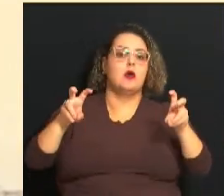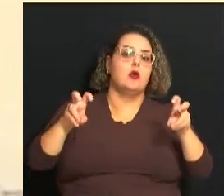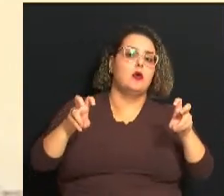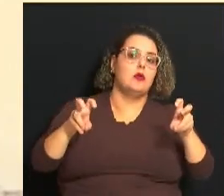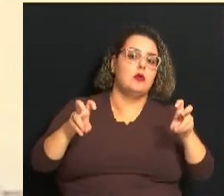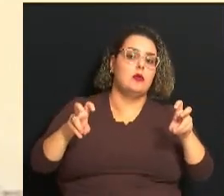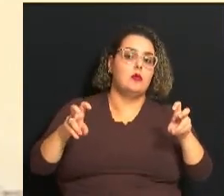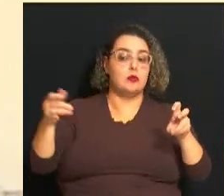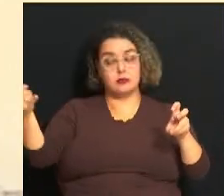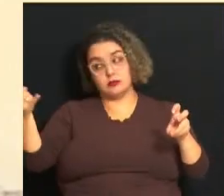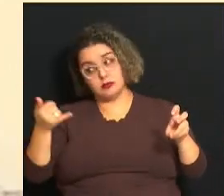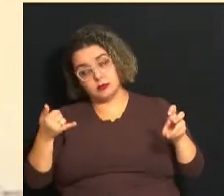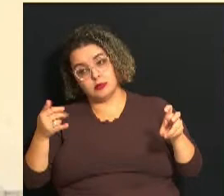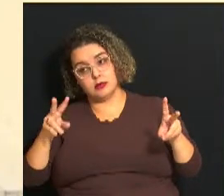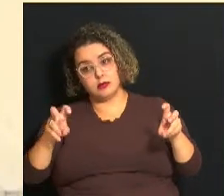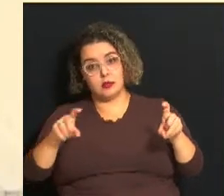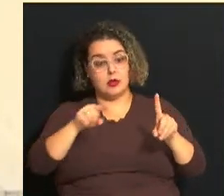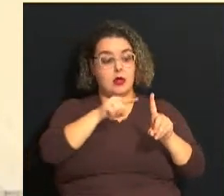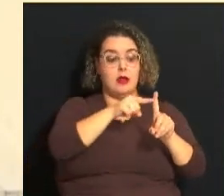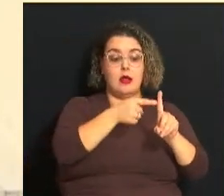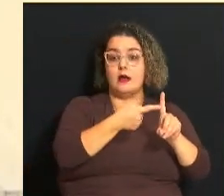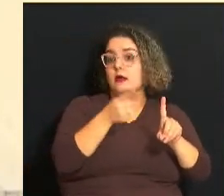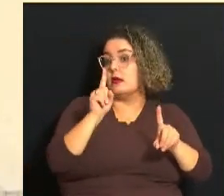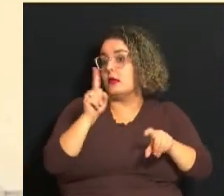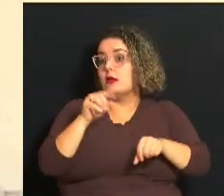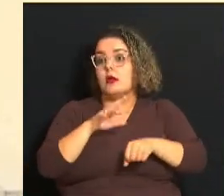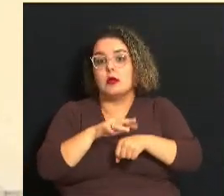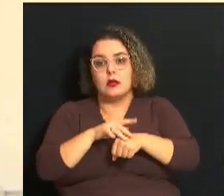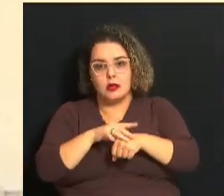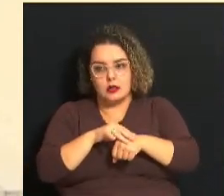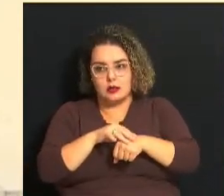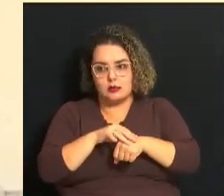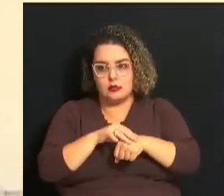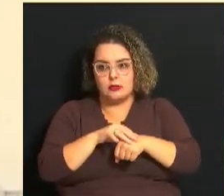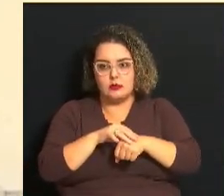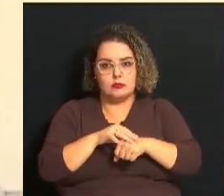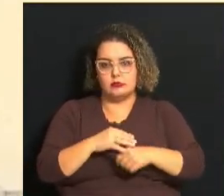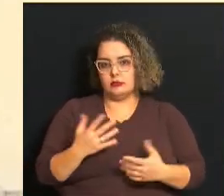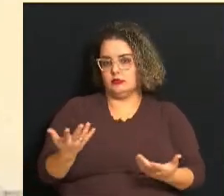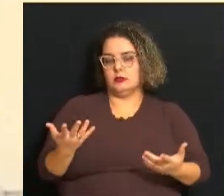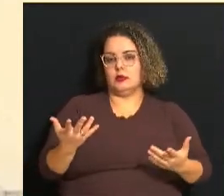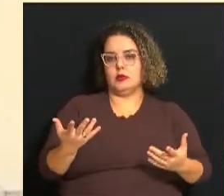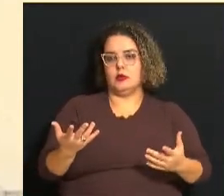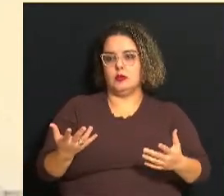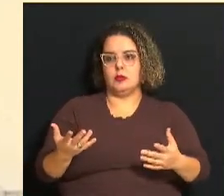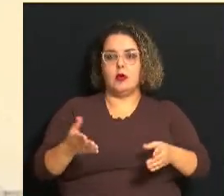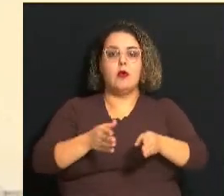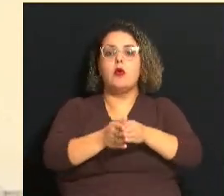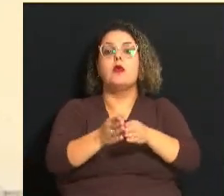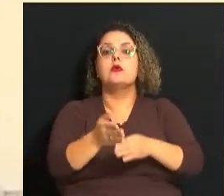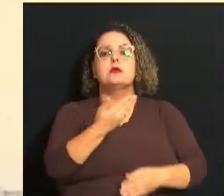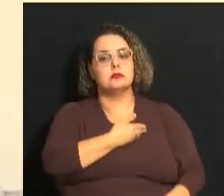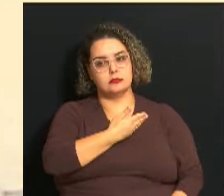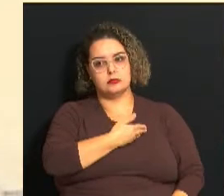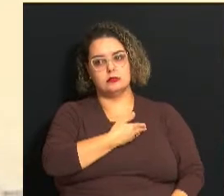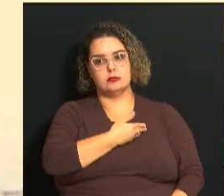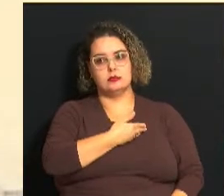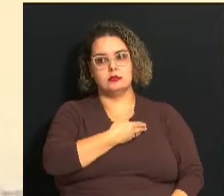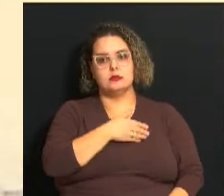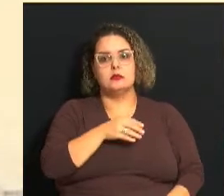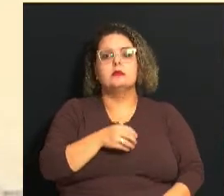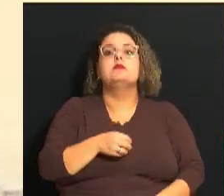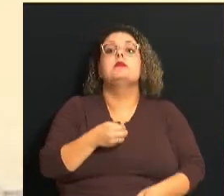sabendo de alguém que falou gravidez não é doença isso aí não é um conselho de amigo isso aí é uma recomendação clássica